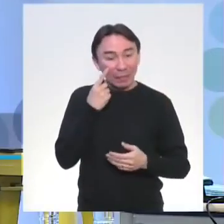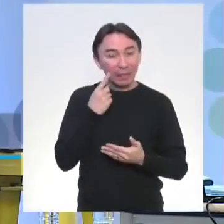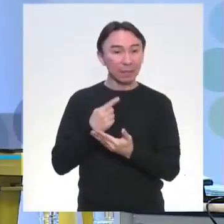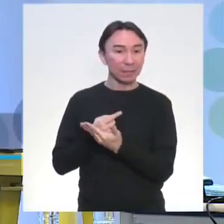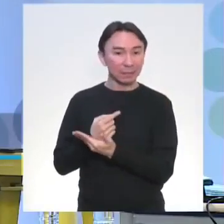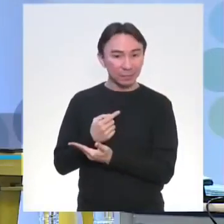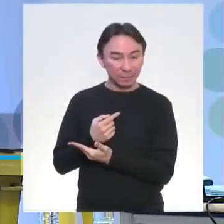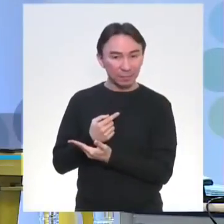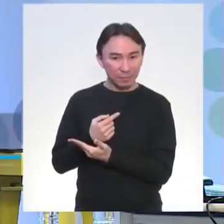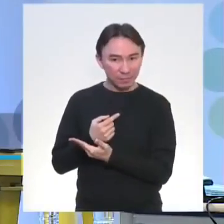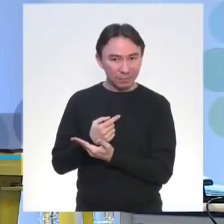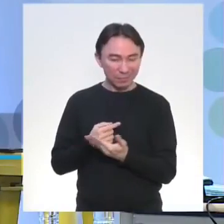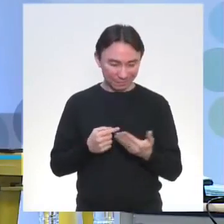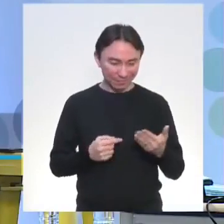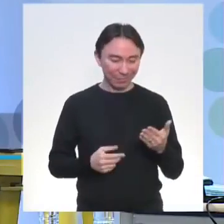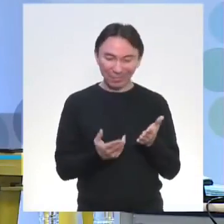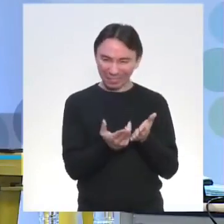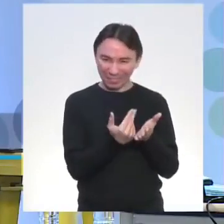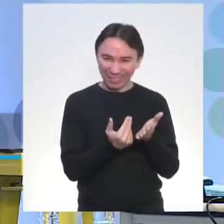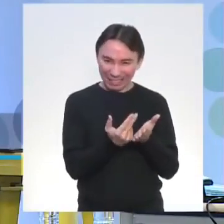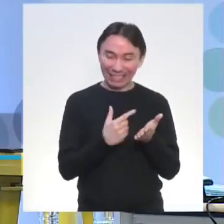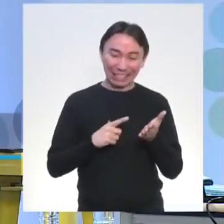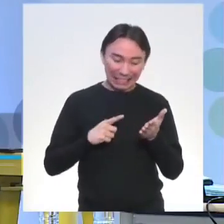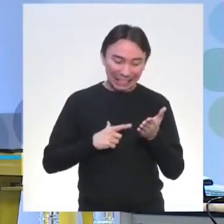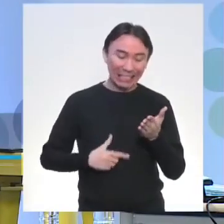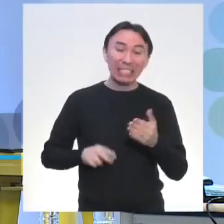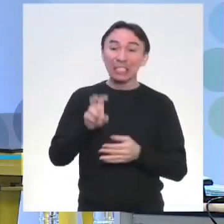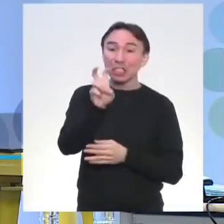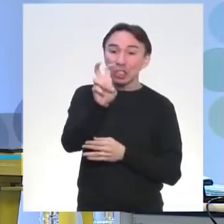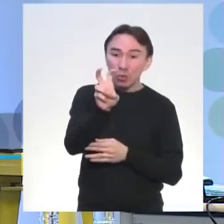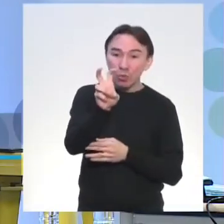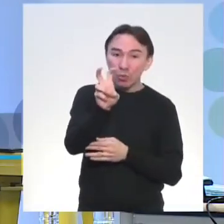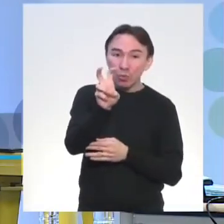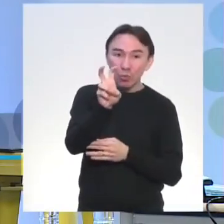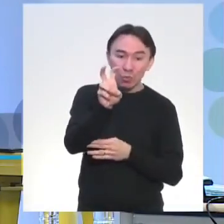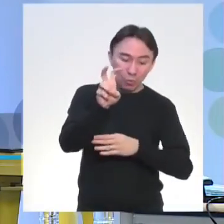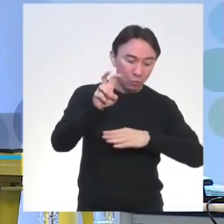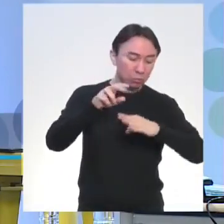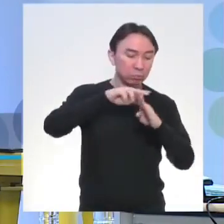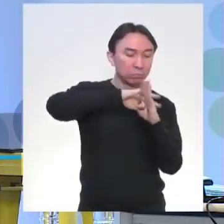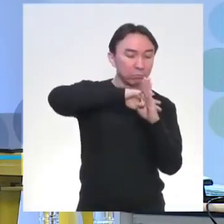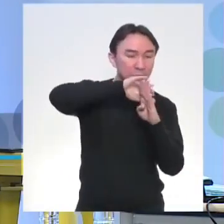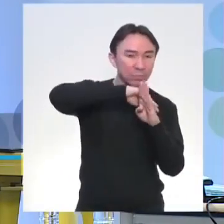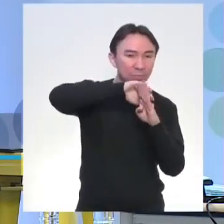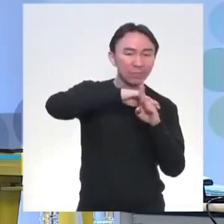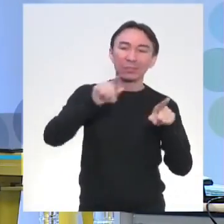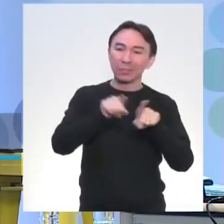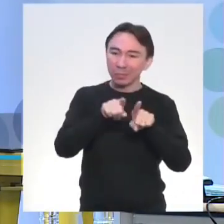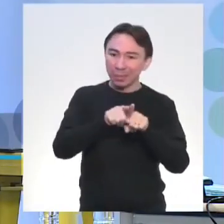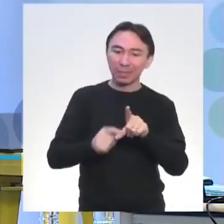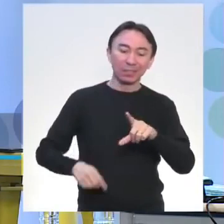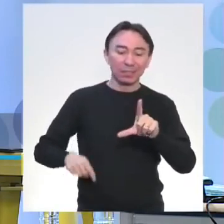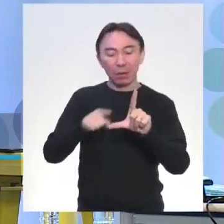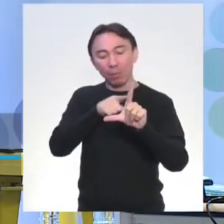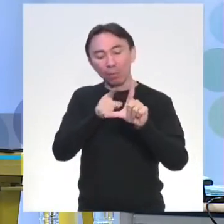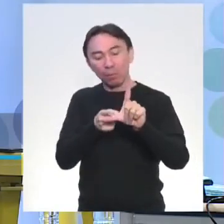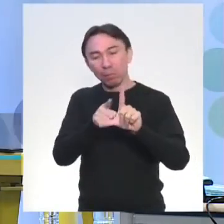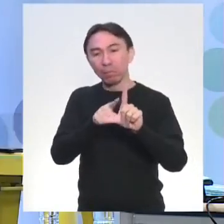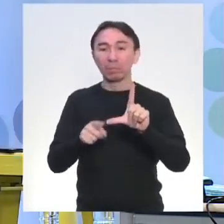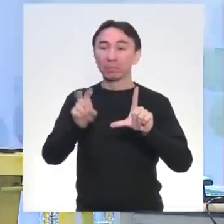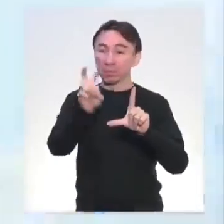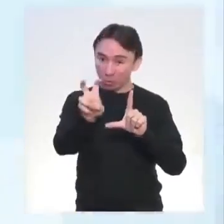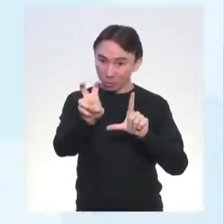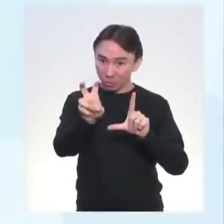figura tem 5 lados e é uma figura fechada, e ela tem 5 cantos, obviamente, né, ela vai ter